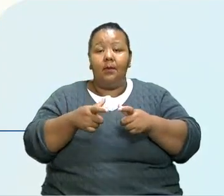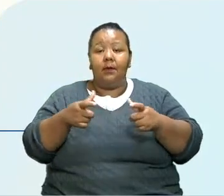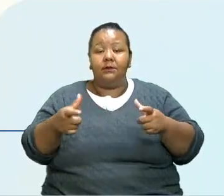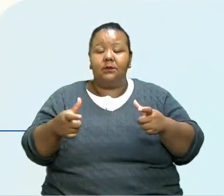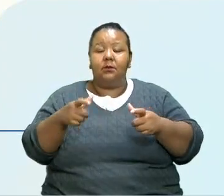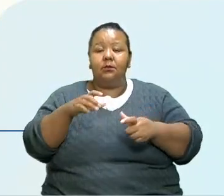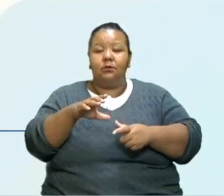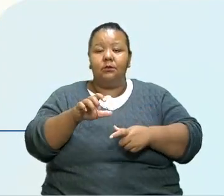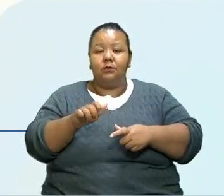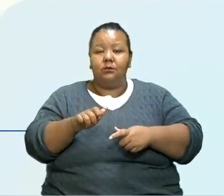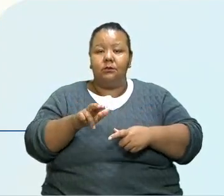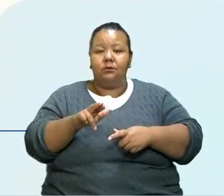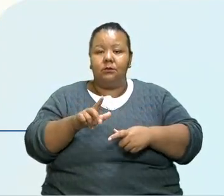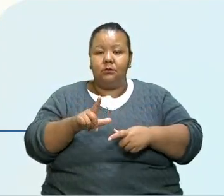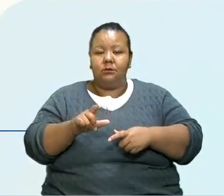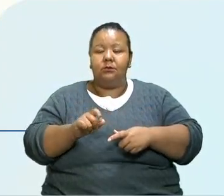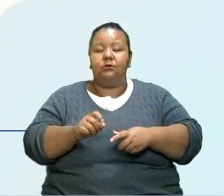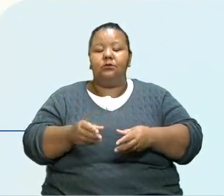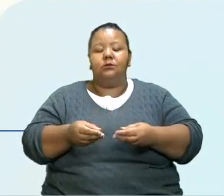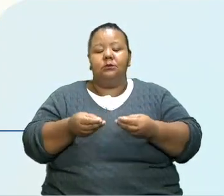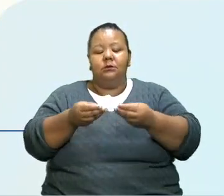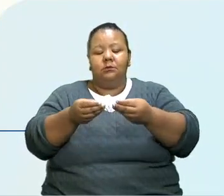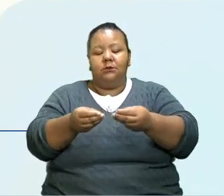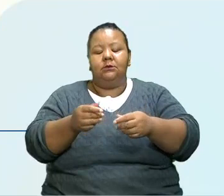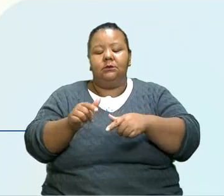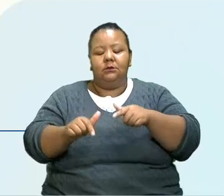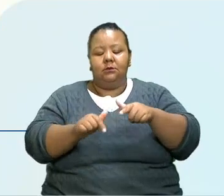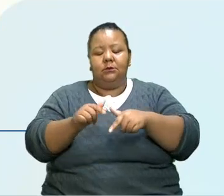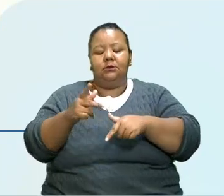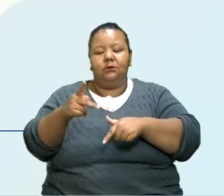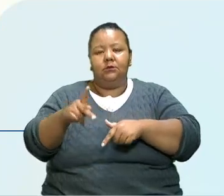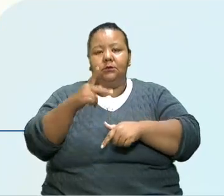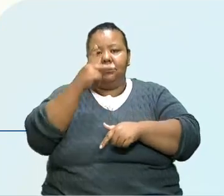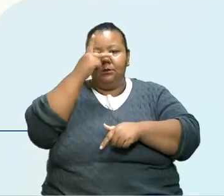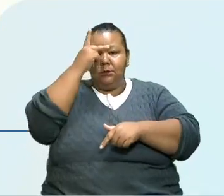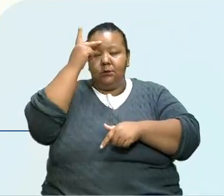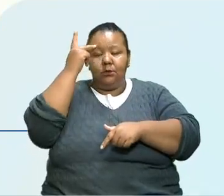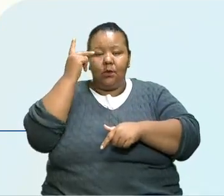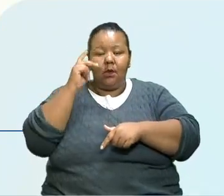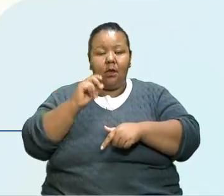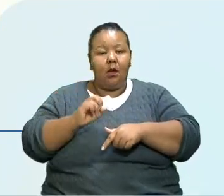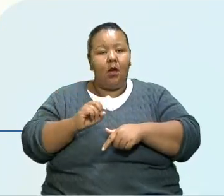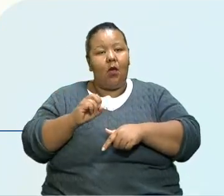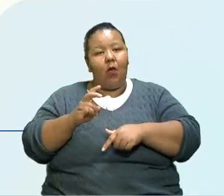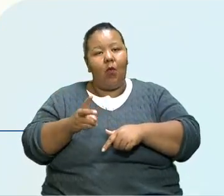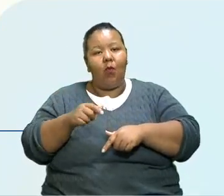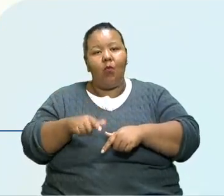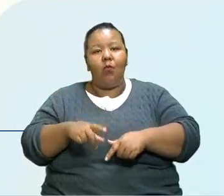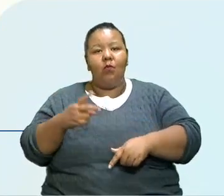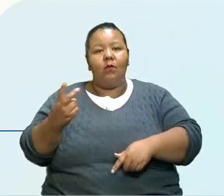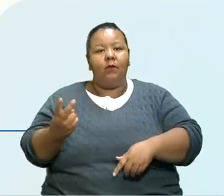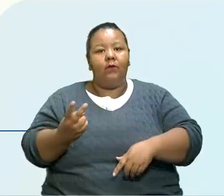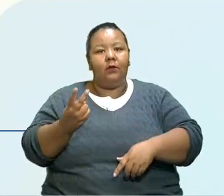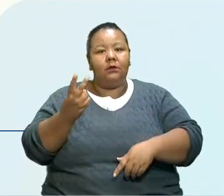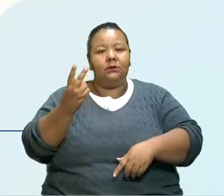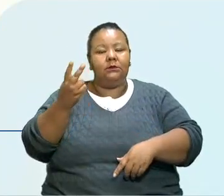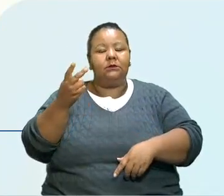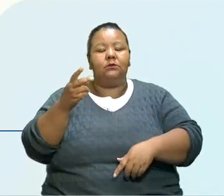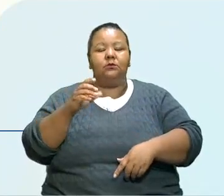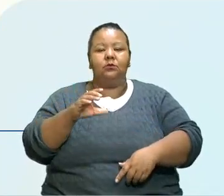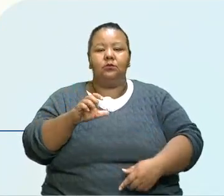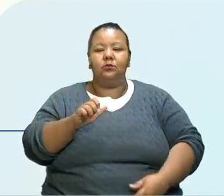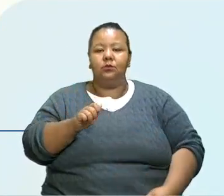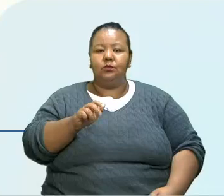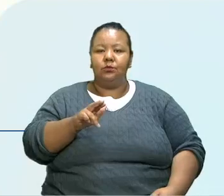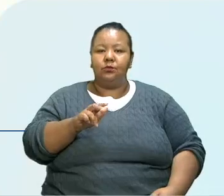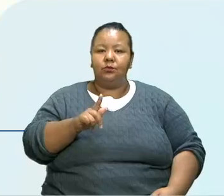funções para aquela pessoa, para que ela trabalhar. Ou a valorização do cargo. A valorização